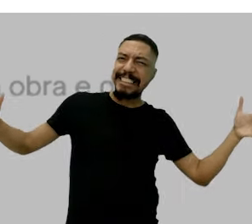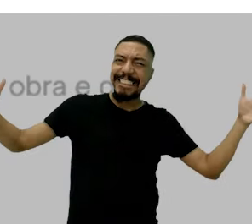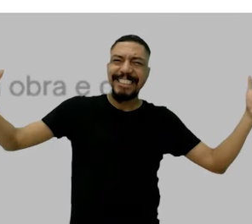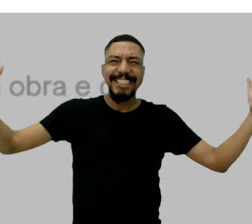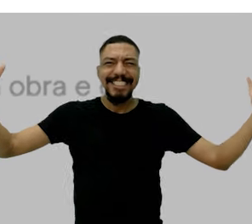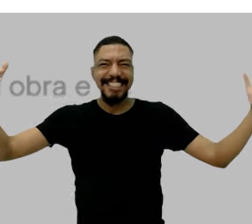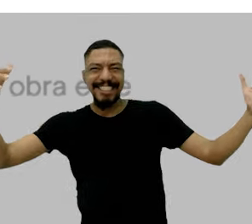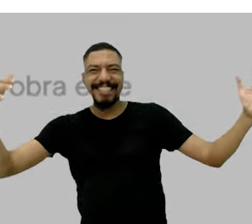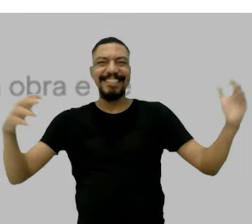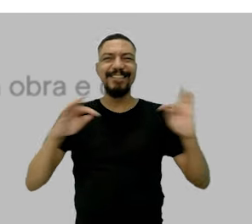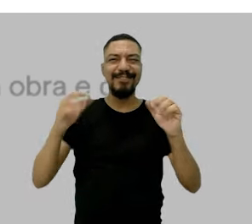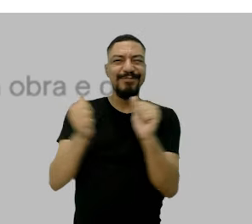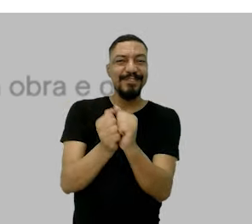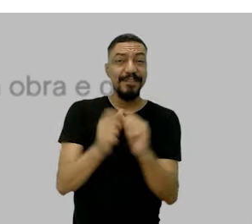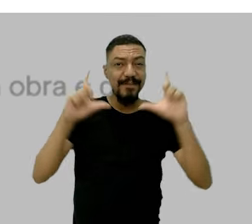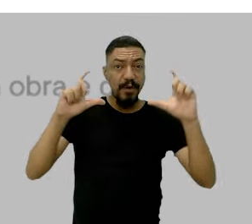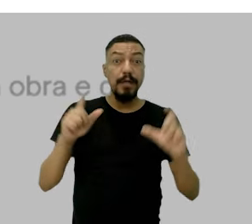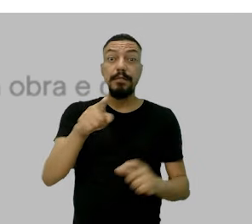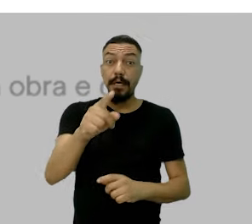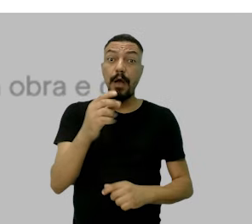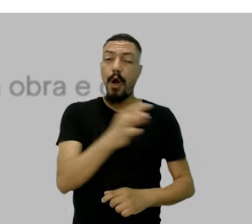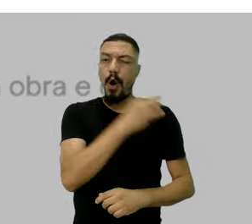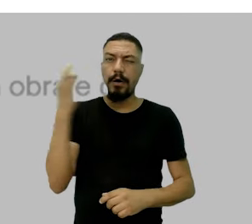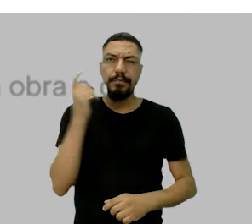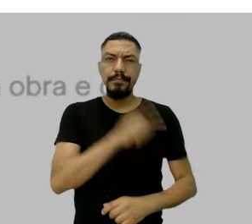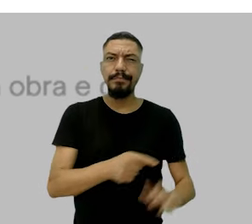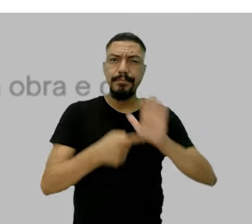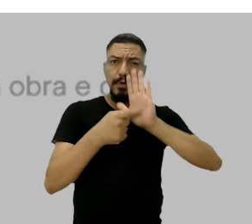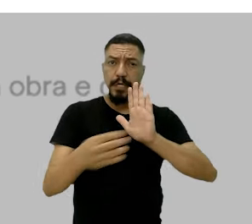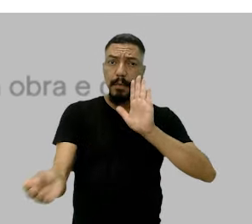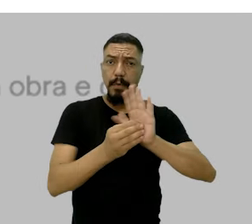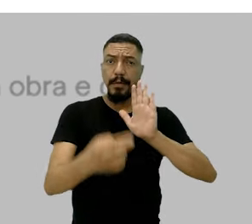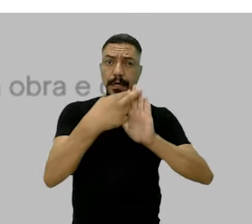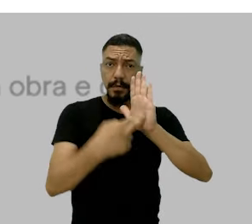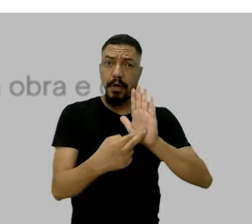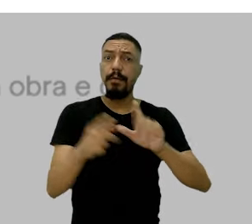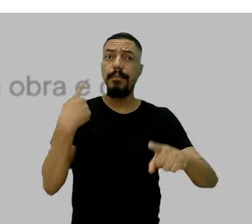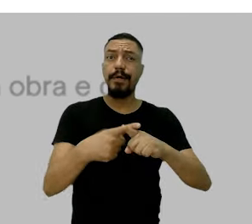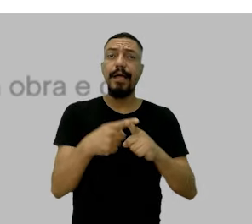com todo mundo junto quando aconteceu, isso é um ótimo para ir para o relatório de vocês, porque